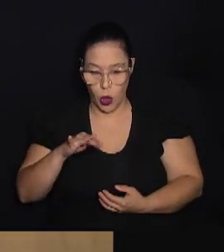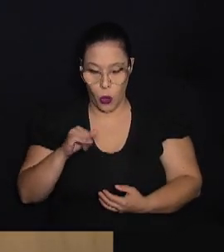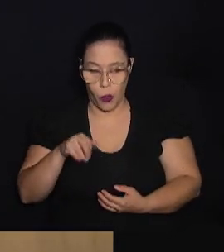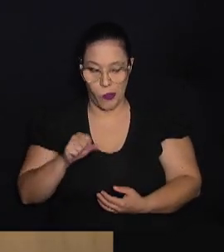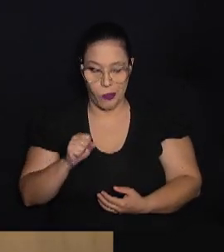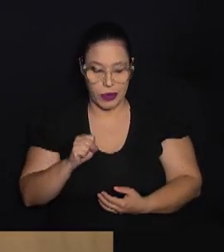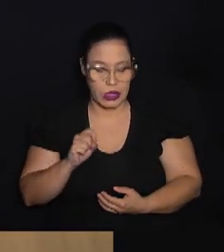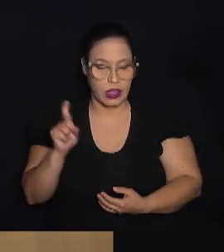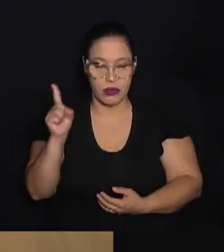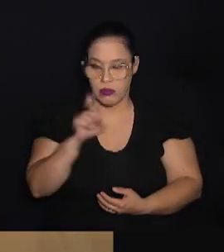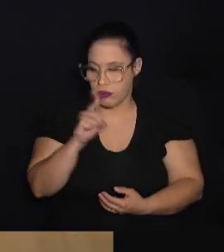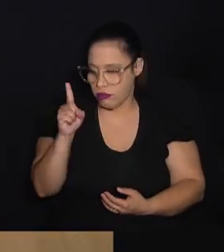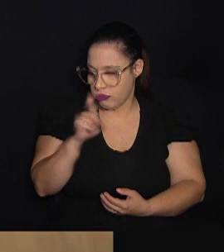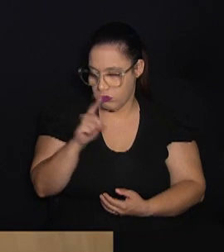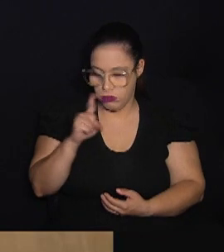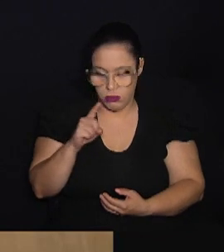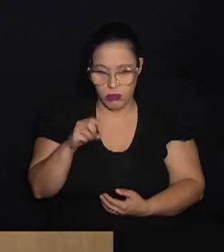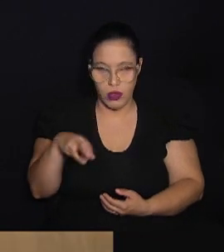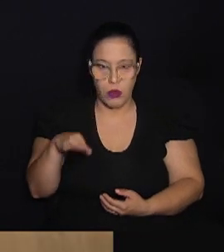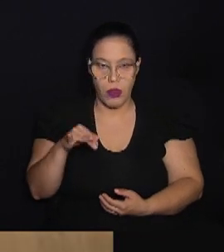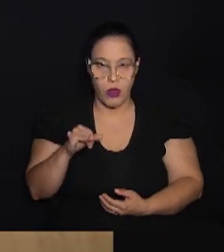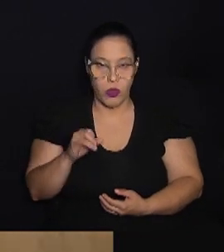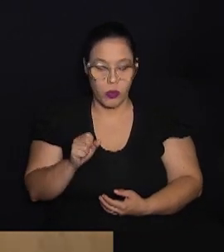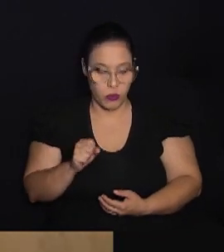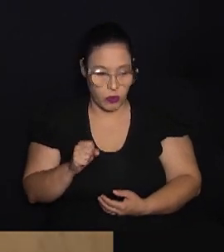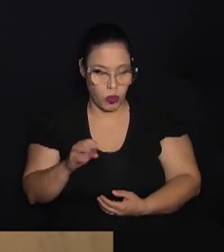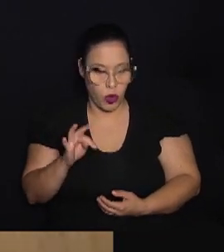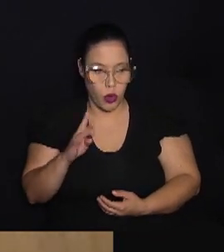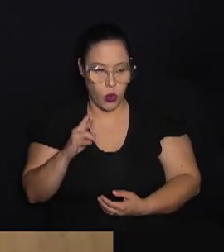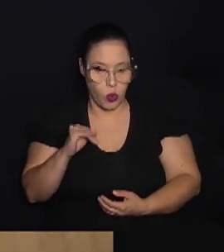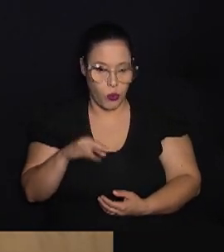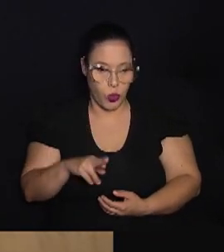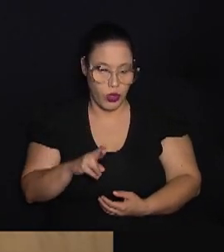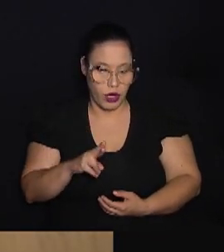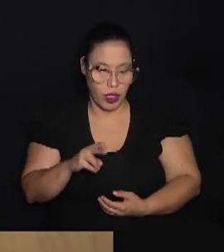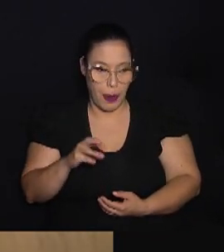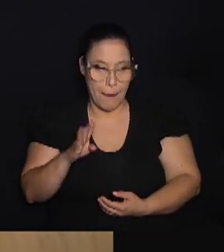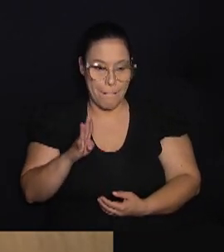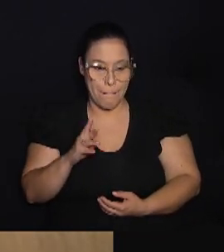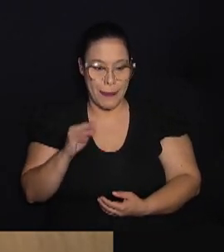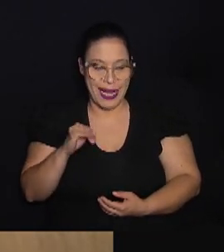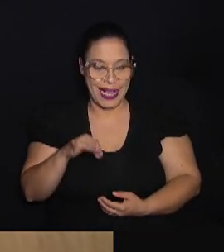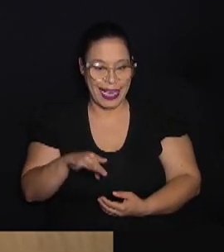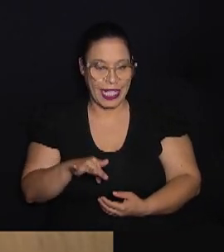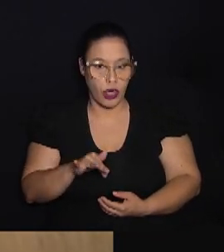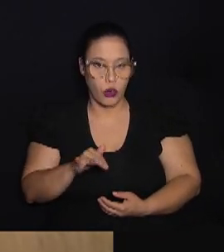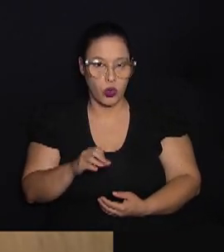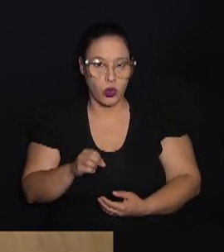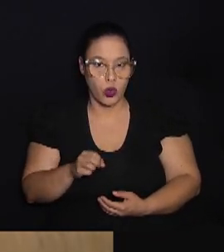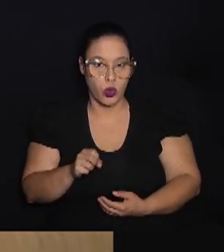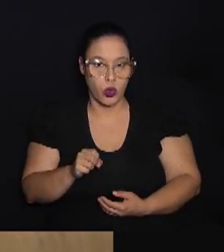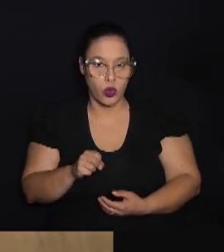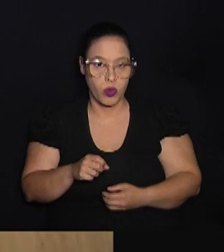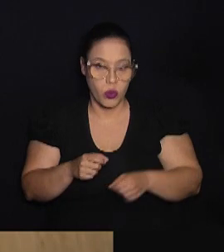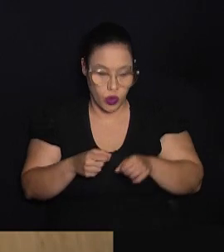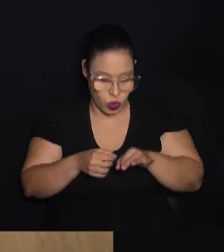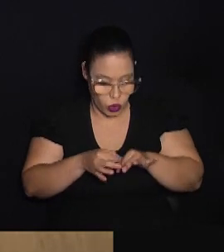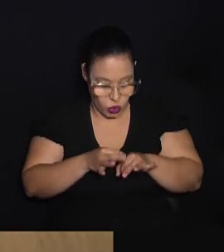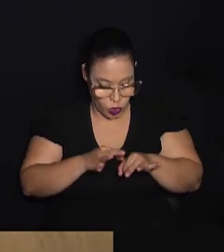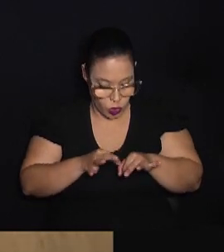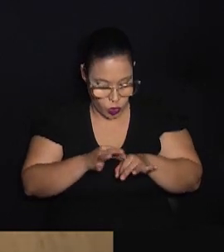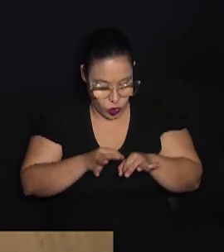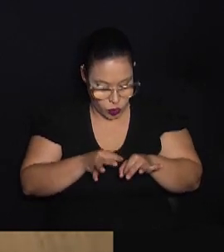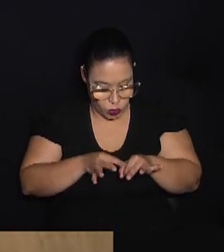não. Os miomas são tumores benignos, que são tumores causados por um crescimento do tecido do miométrio,